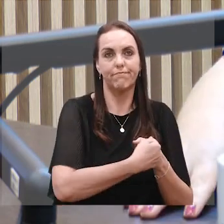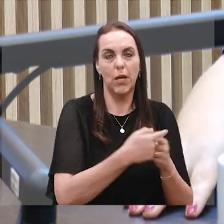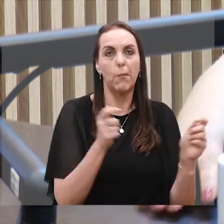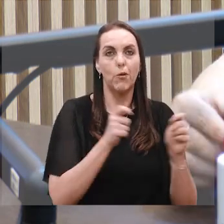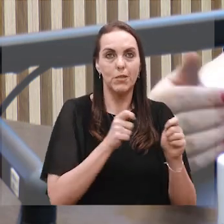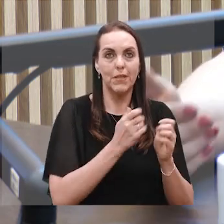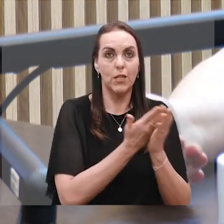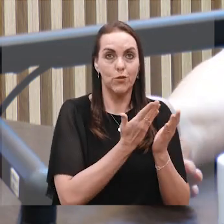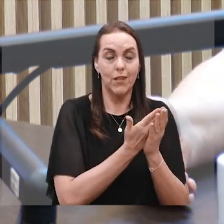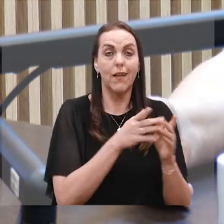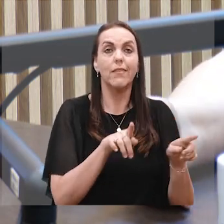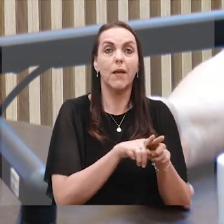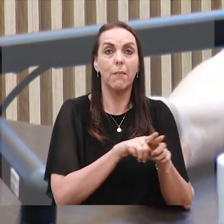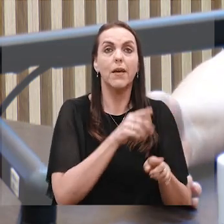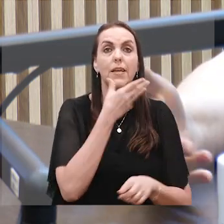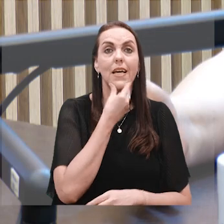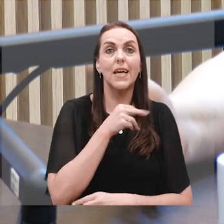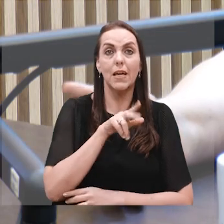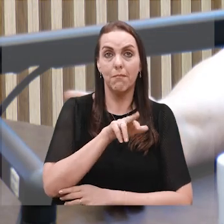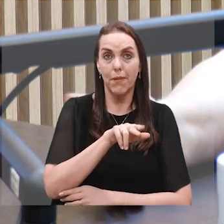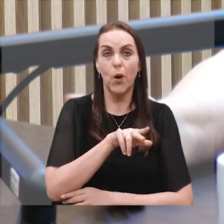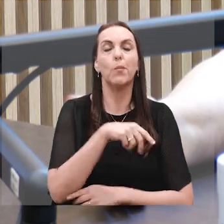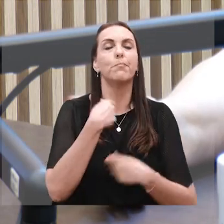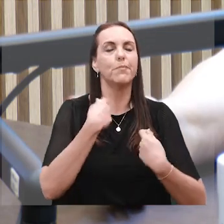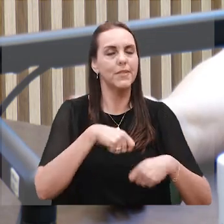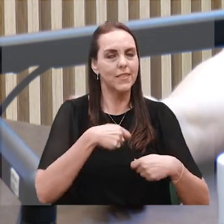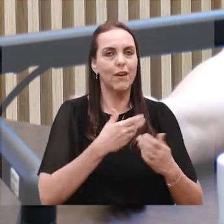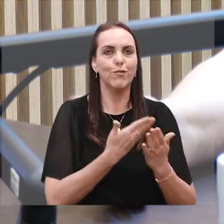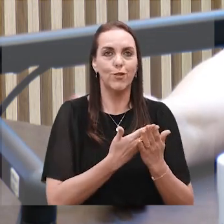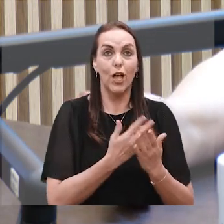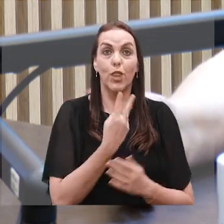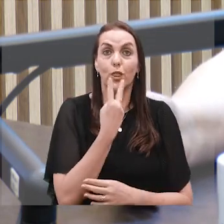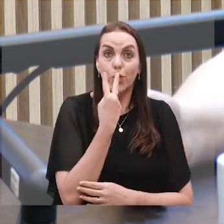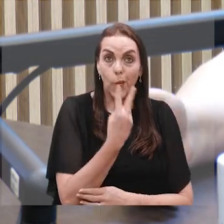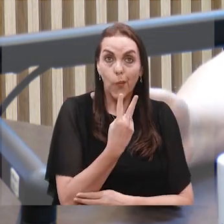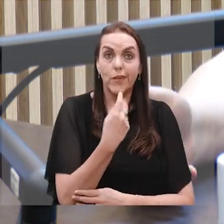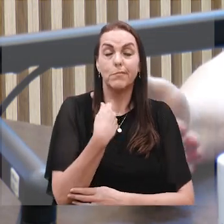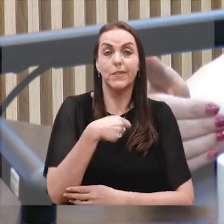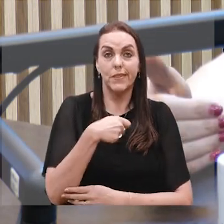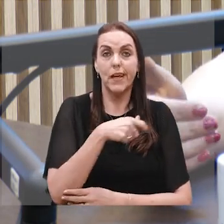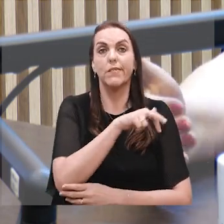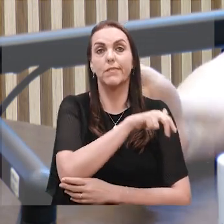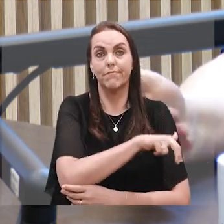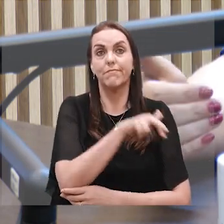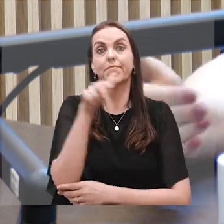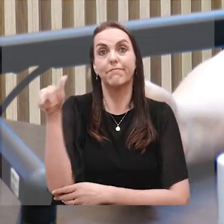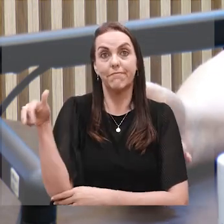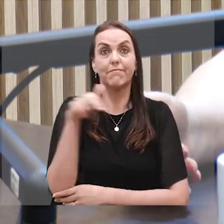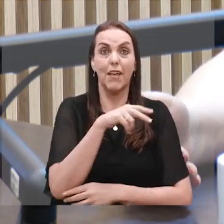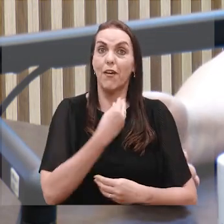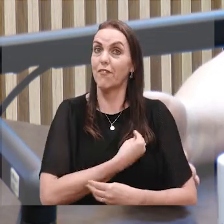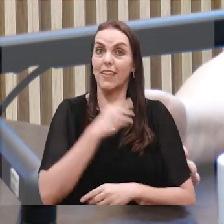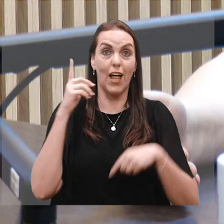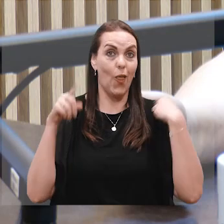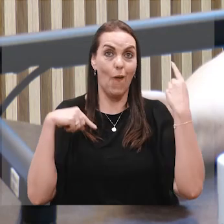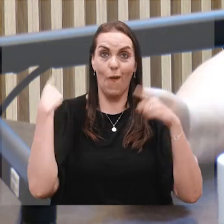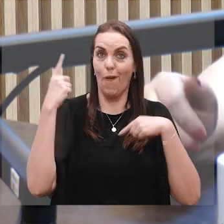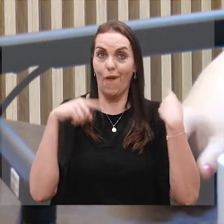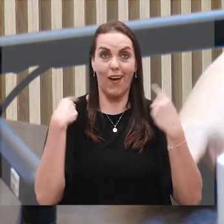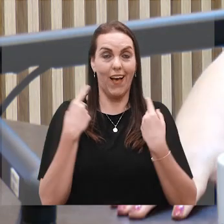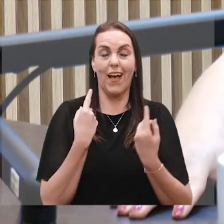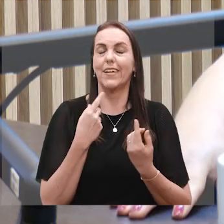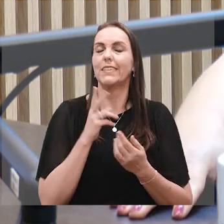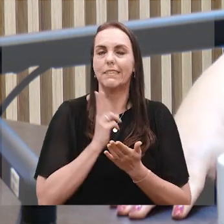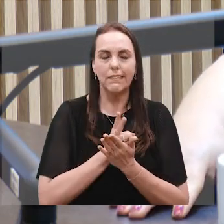poder estudar, porque o meu irmão também precisava estudar. Então, eram 2 que tinham que fazer essa vida louca, né, como a gente